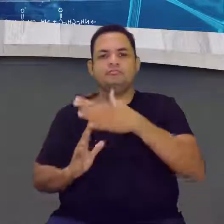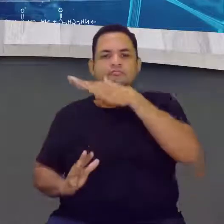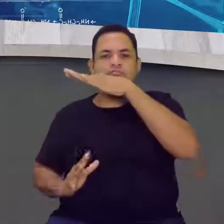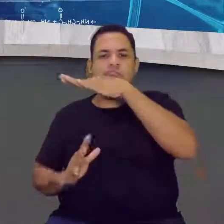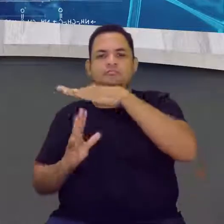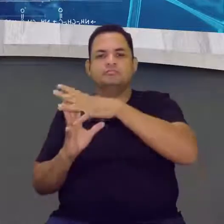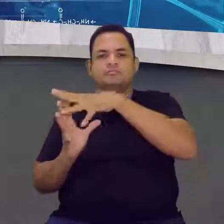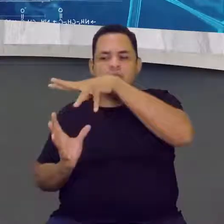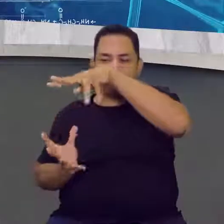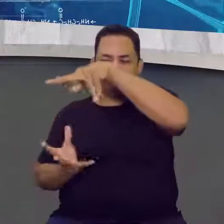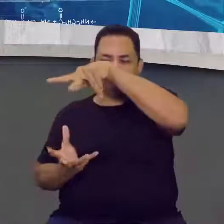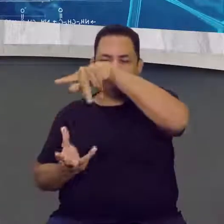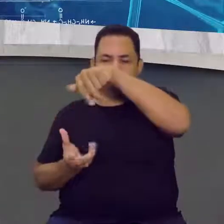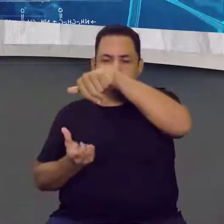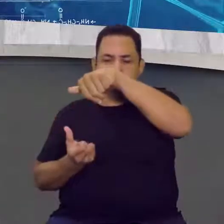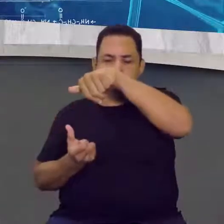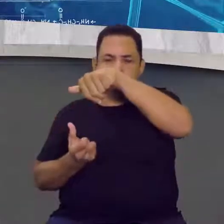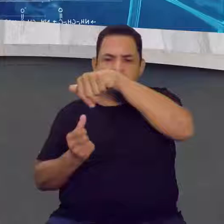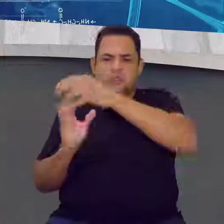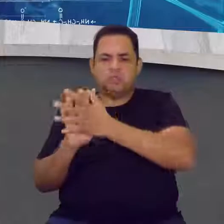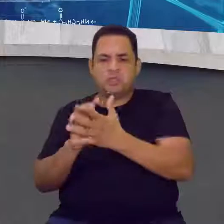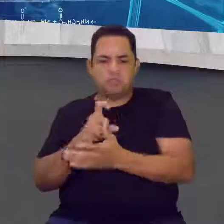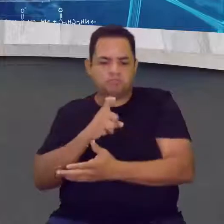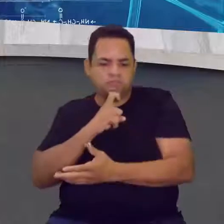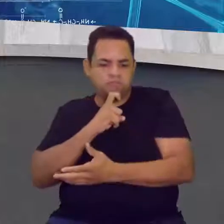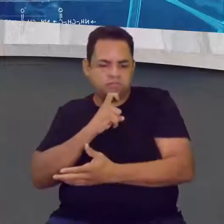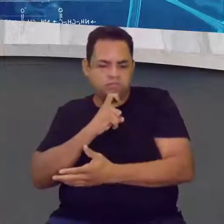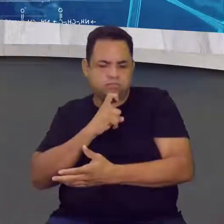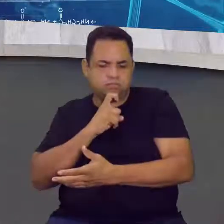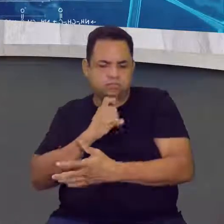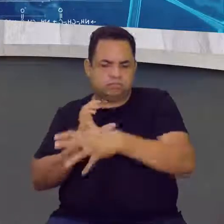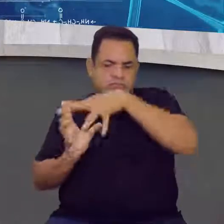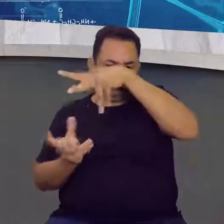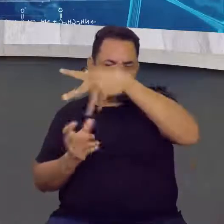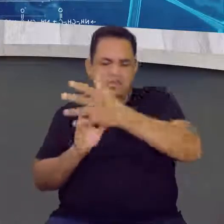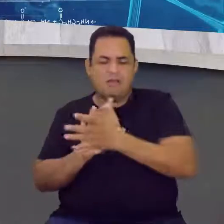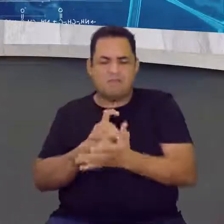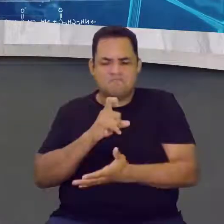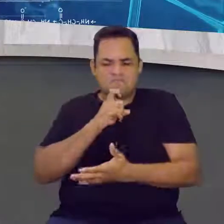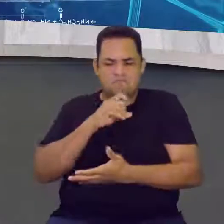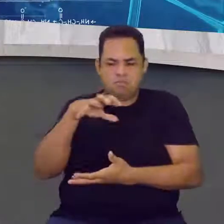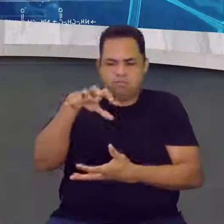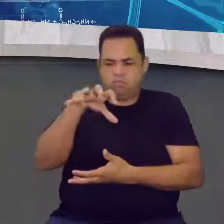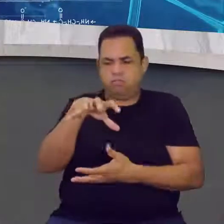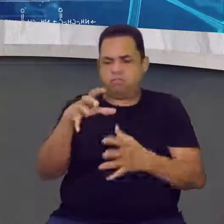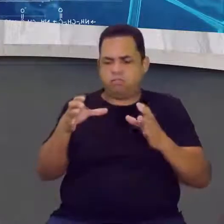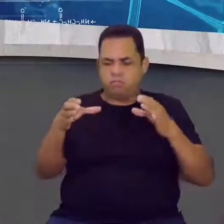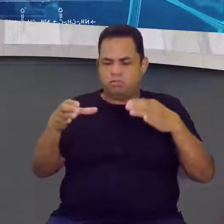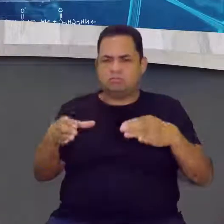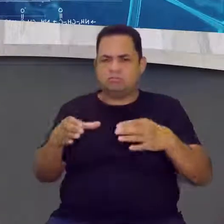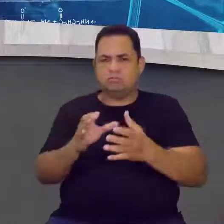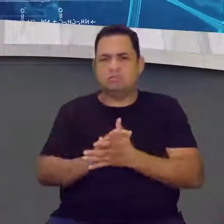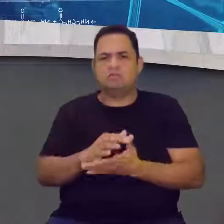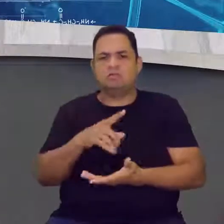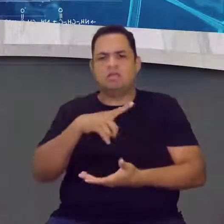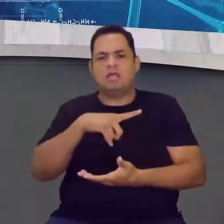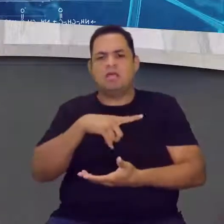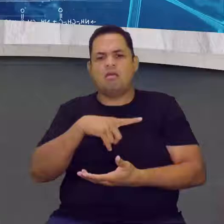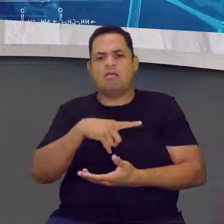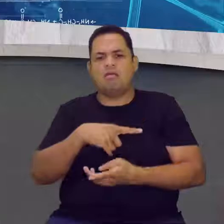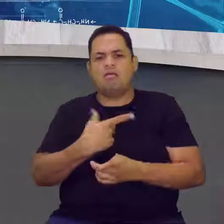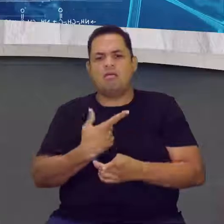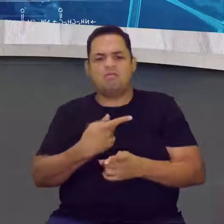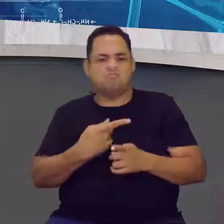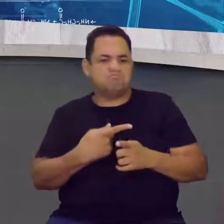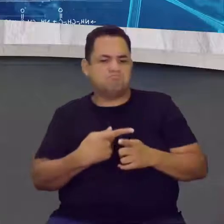Terra seria digamos assim, uma bola de gelo. Um local muito frio que seria prejudicial